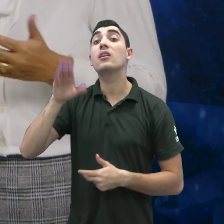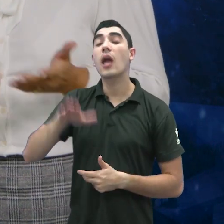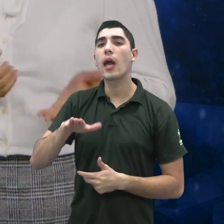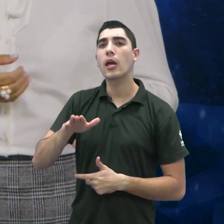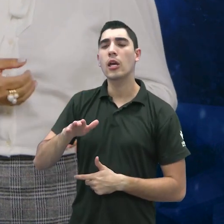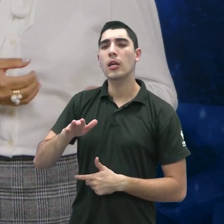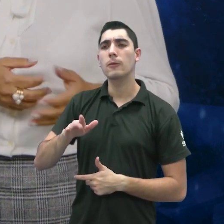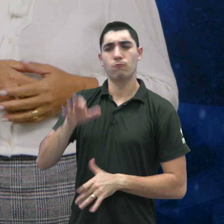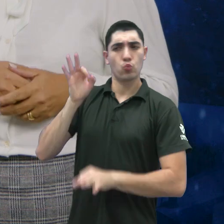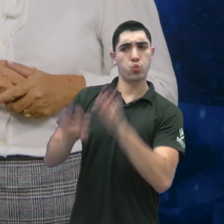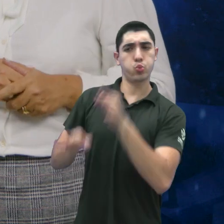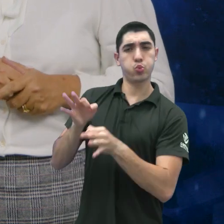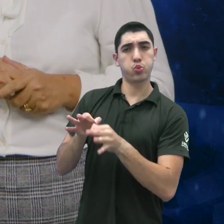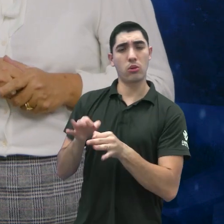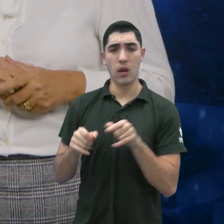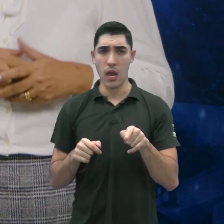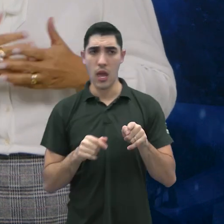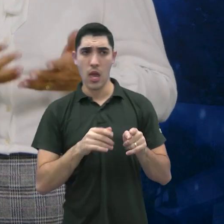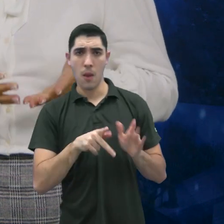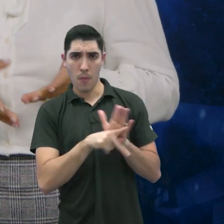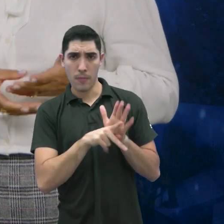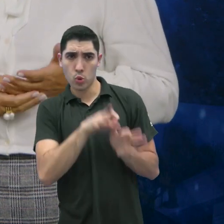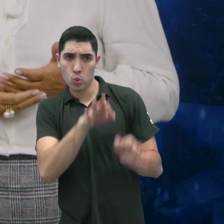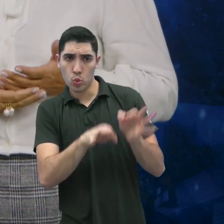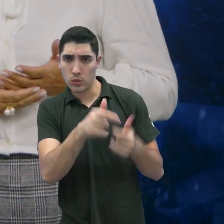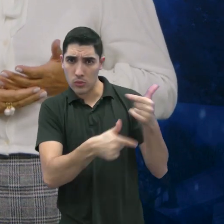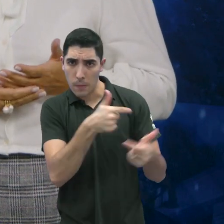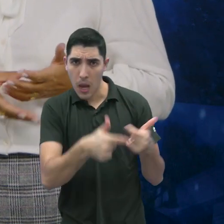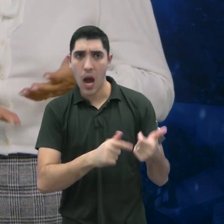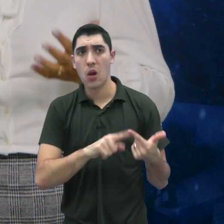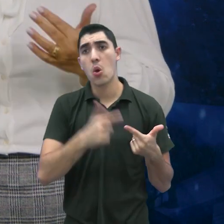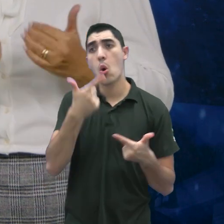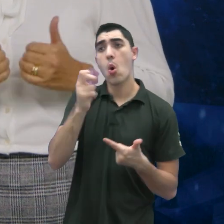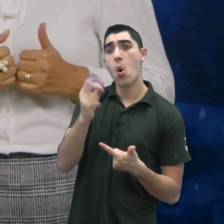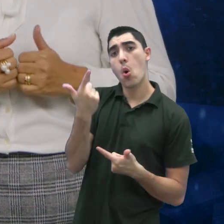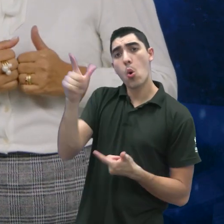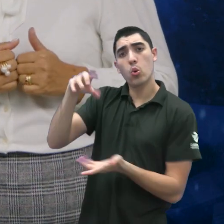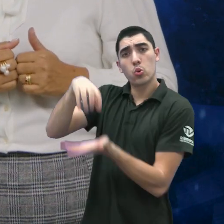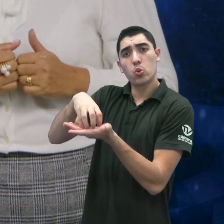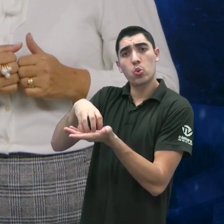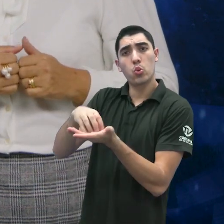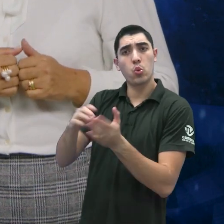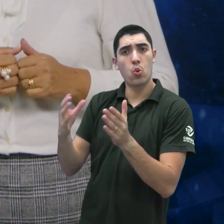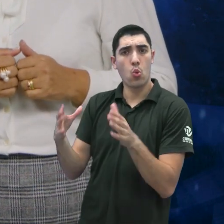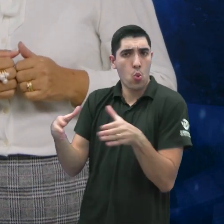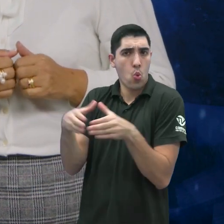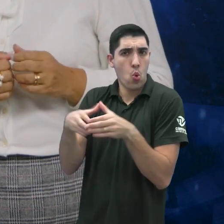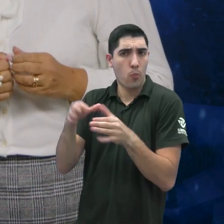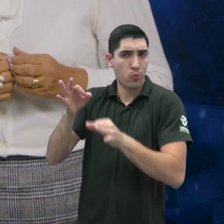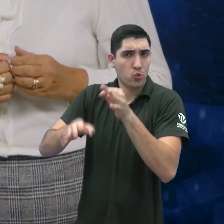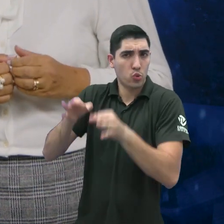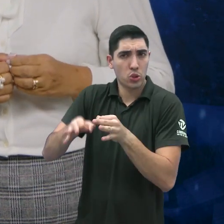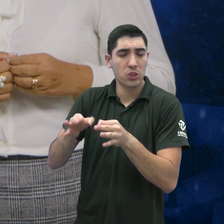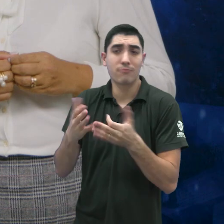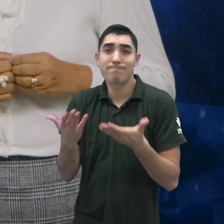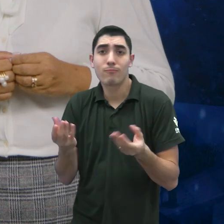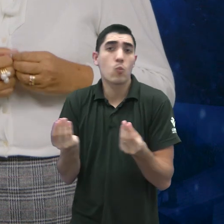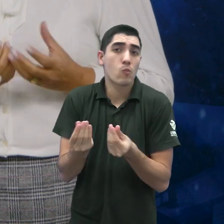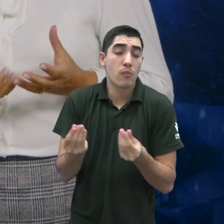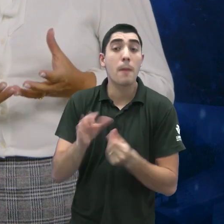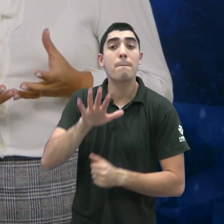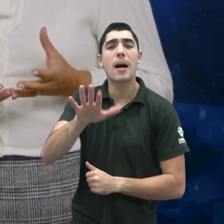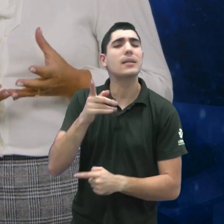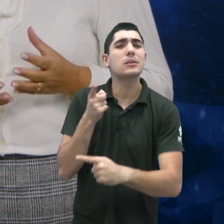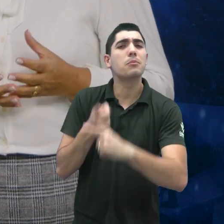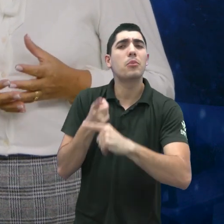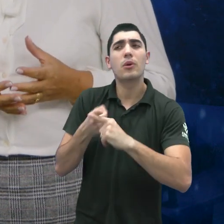Justiça do Trabalho, se é a Justiça Comum, eu acho que também vai ser um fator que vai aí, diminuir um pouco o acesso. Mas por